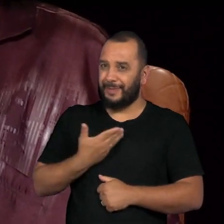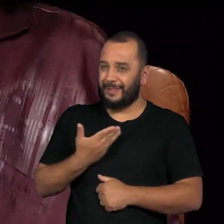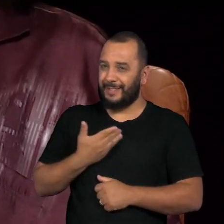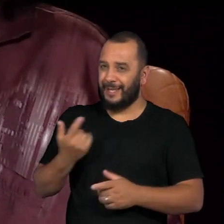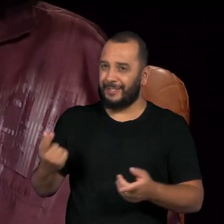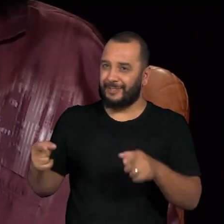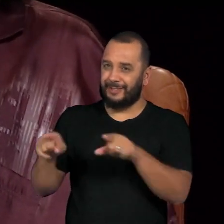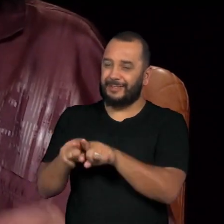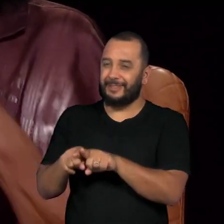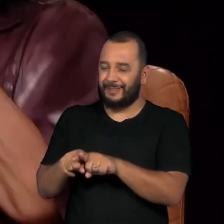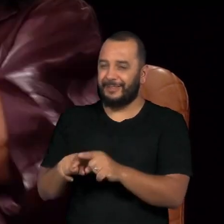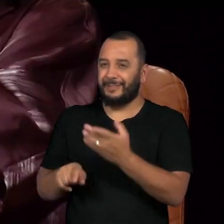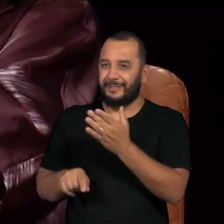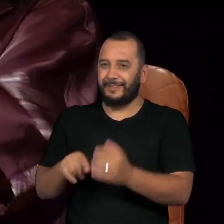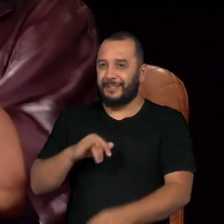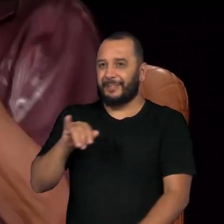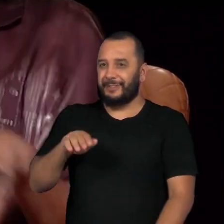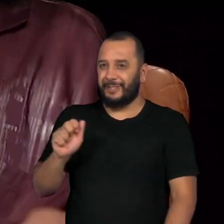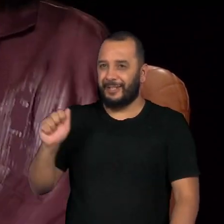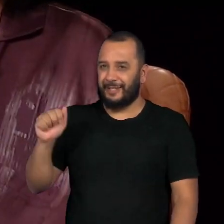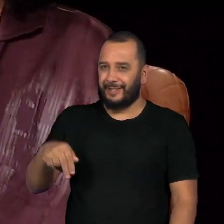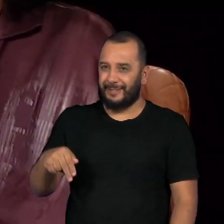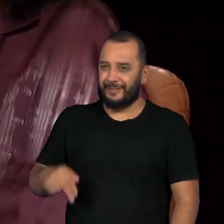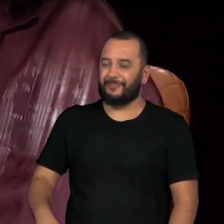E Jean-Claude,